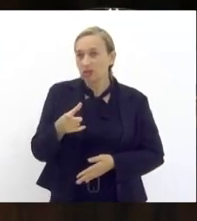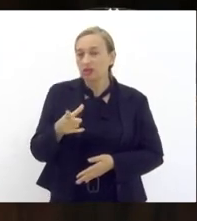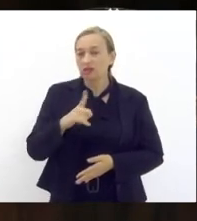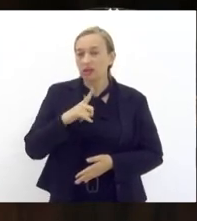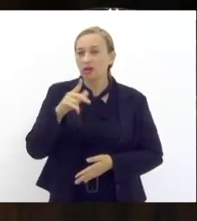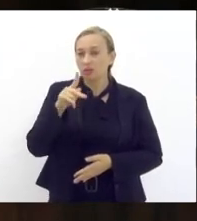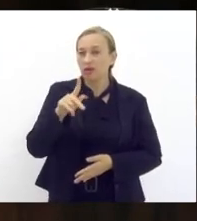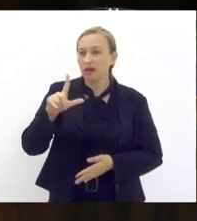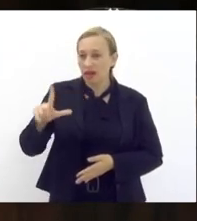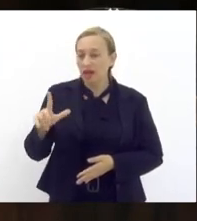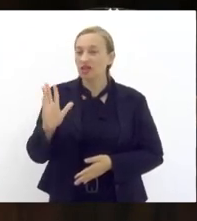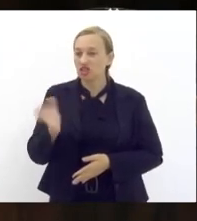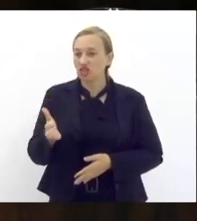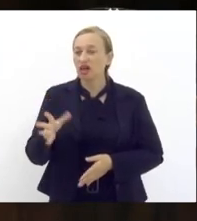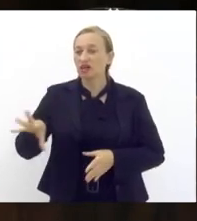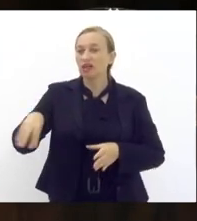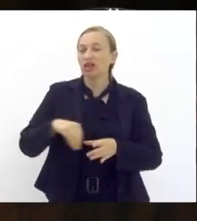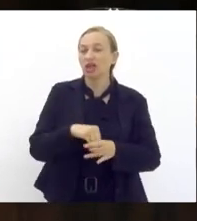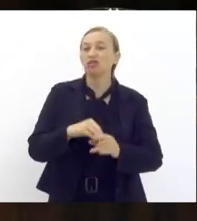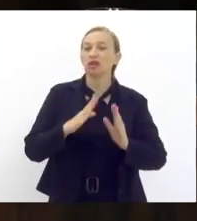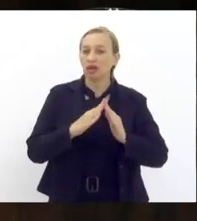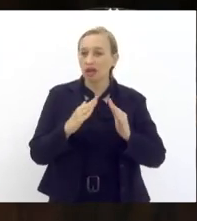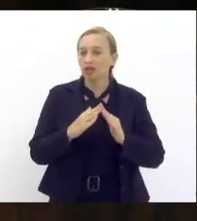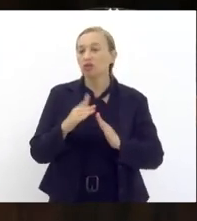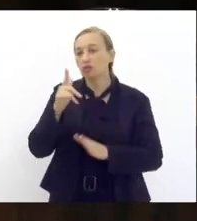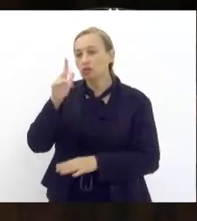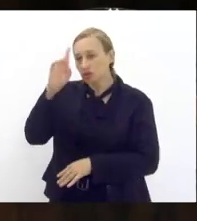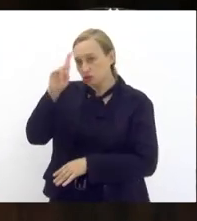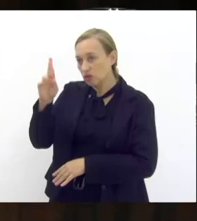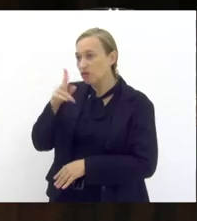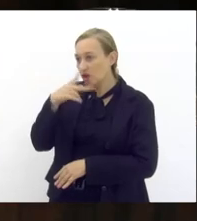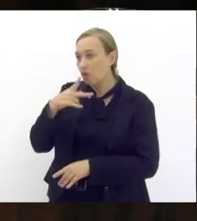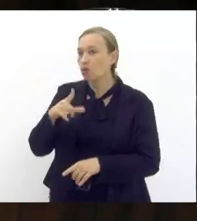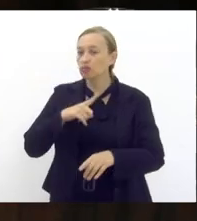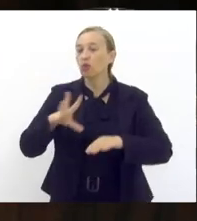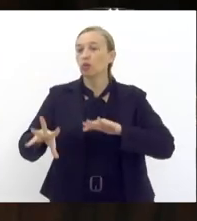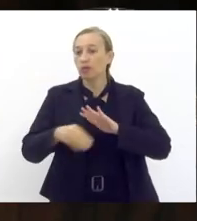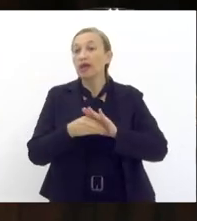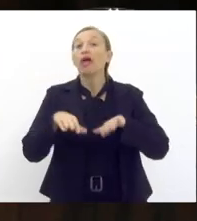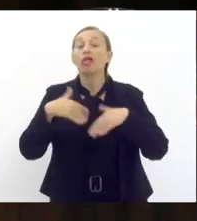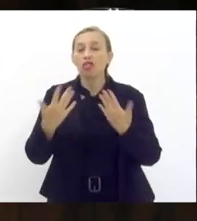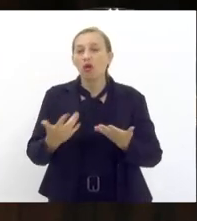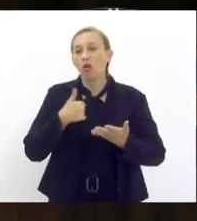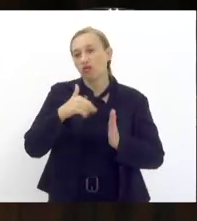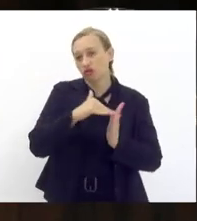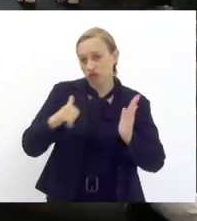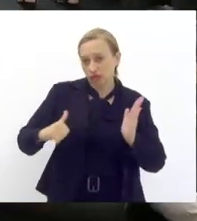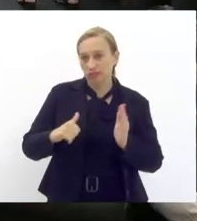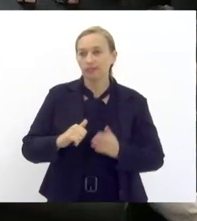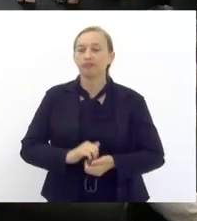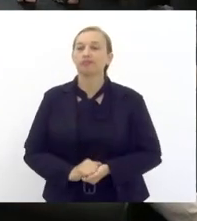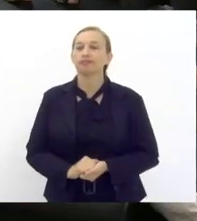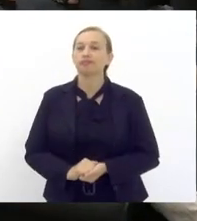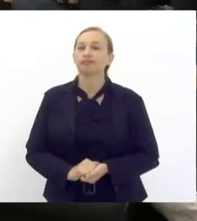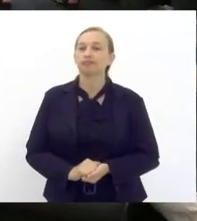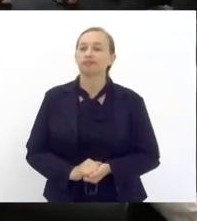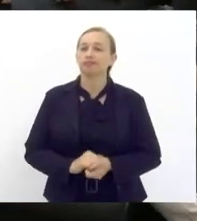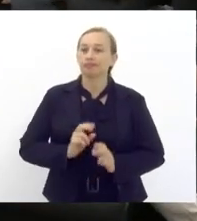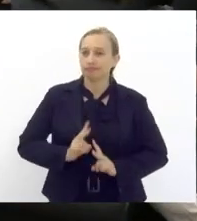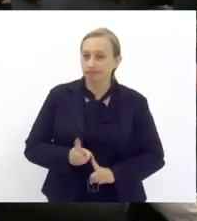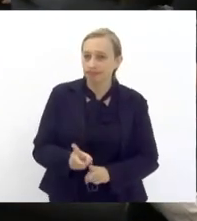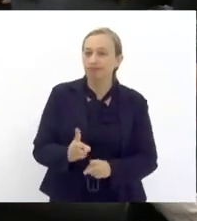PL tramitando na casa, como Vossa Excelência colocou, tem uma emenda, então eu vou retirar. Vamos em